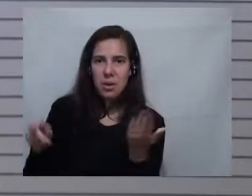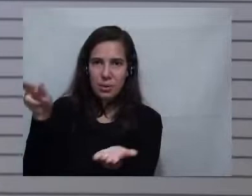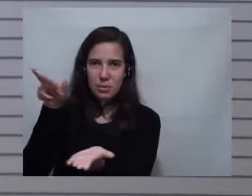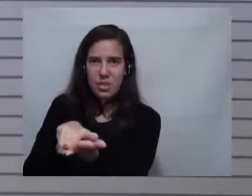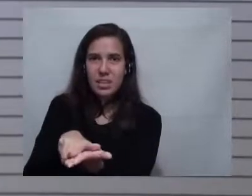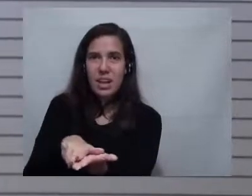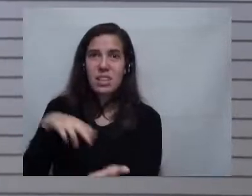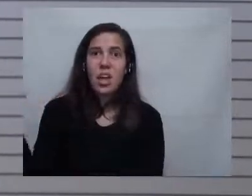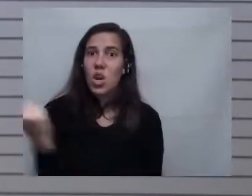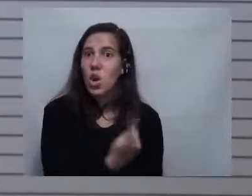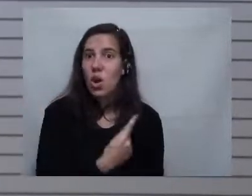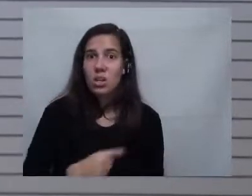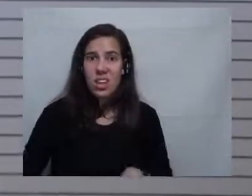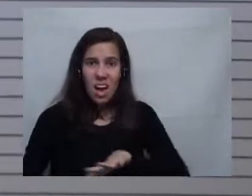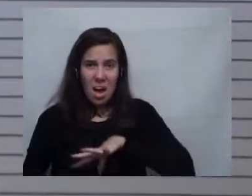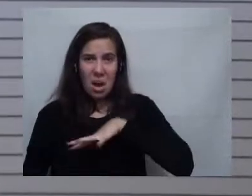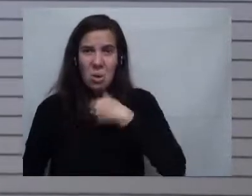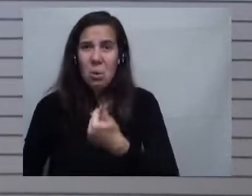os sinais